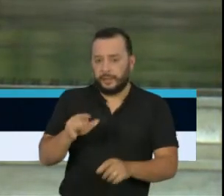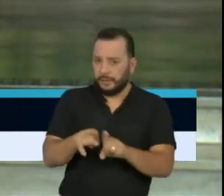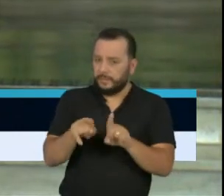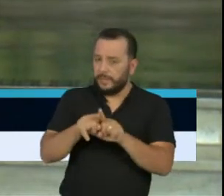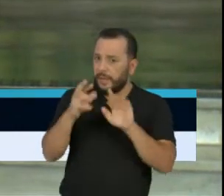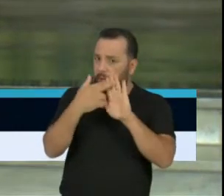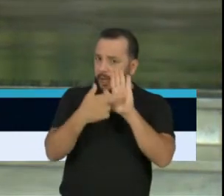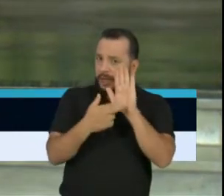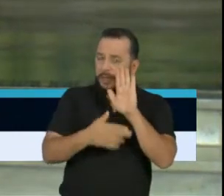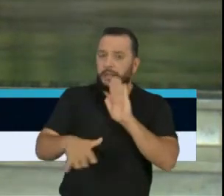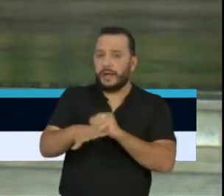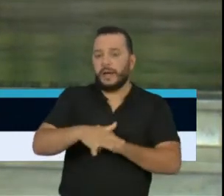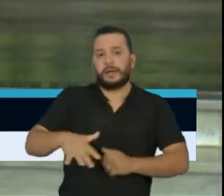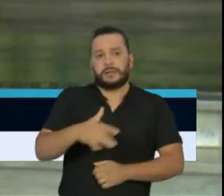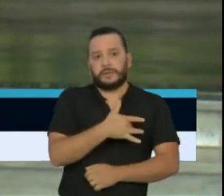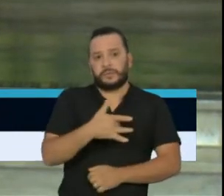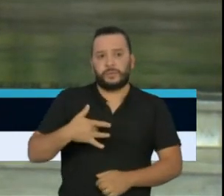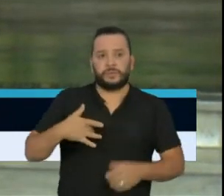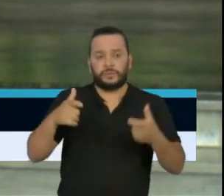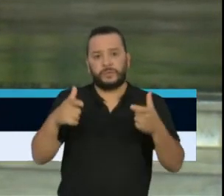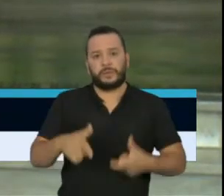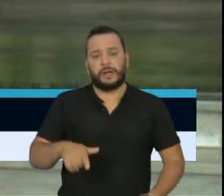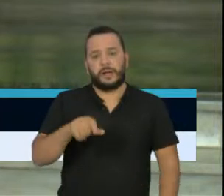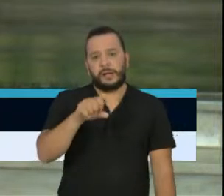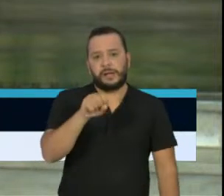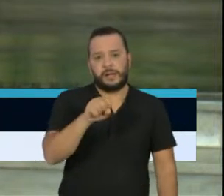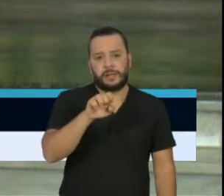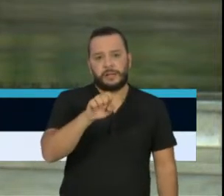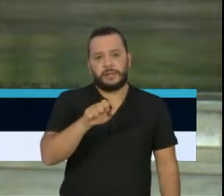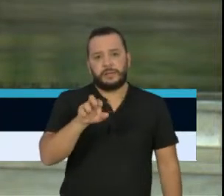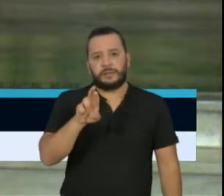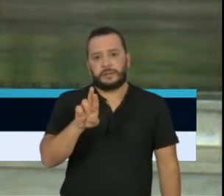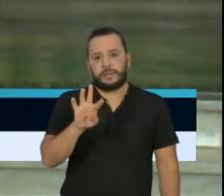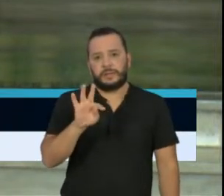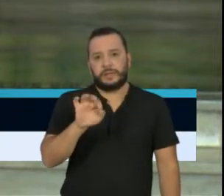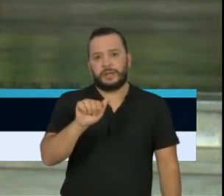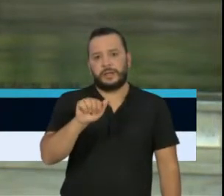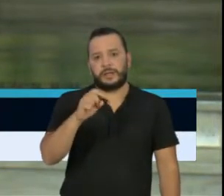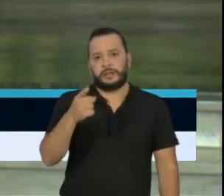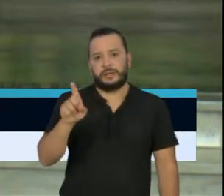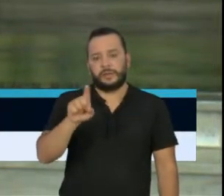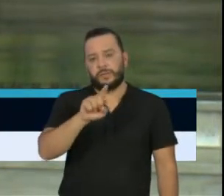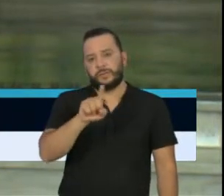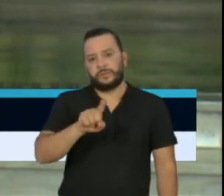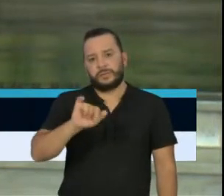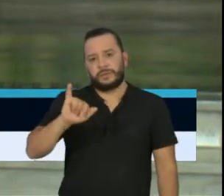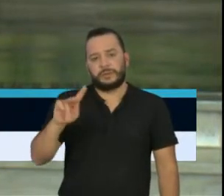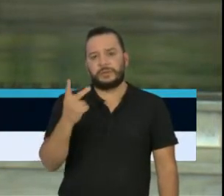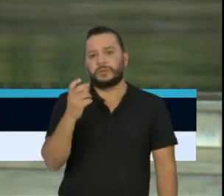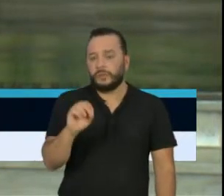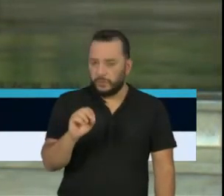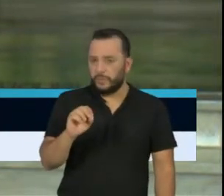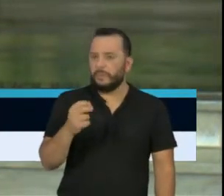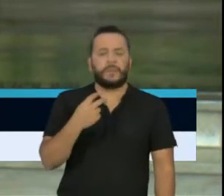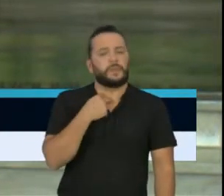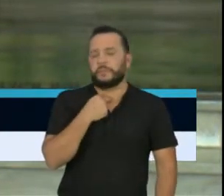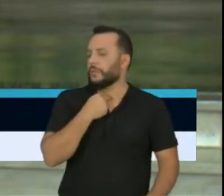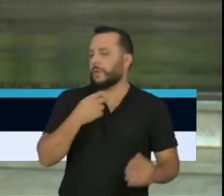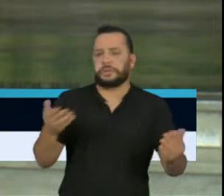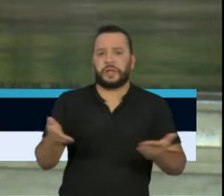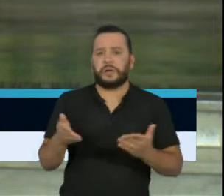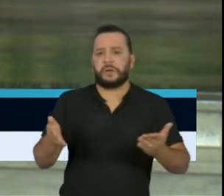saúde. Sertãozinho, apesar de ter obtido um bom índice, isso não justifica que rompa